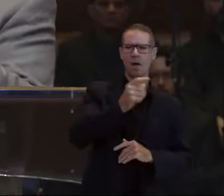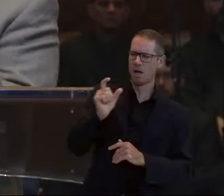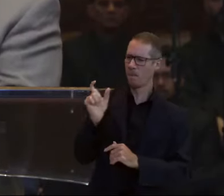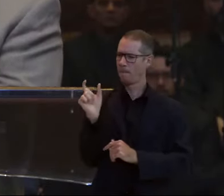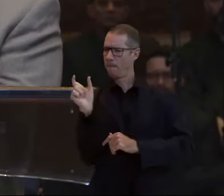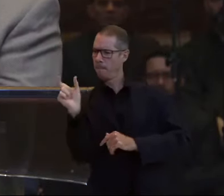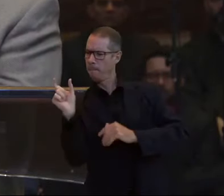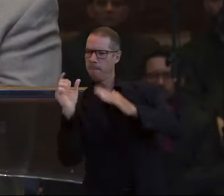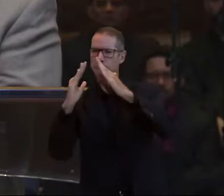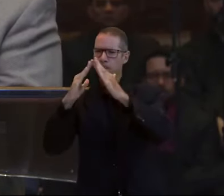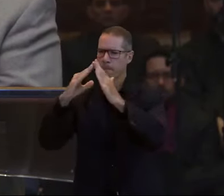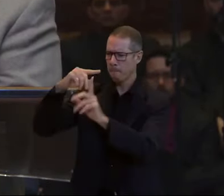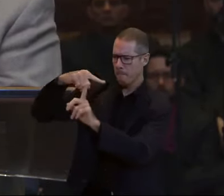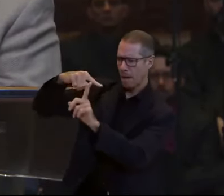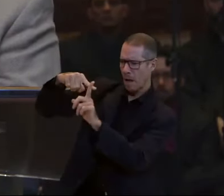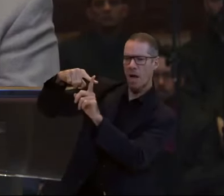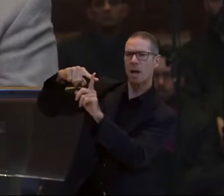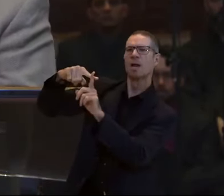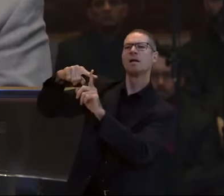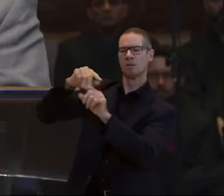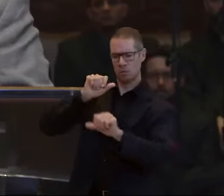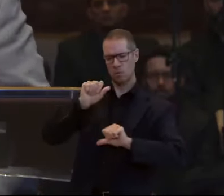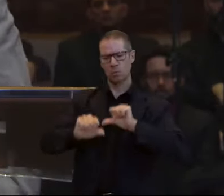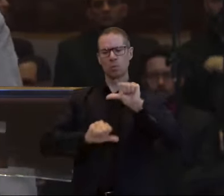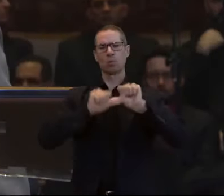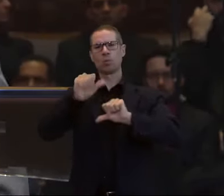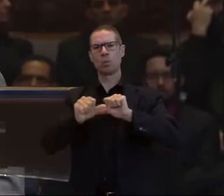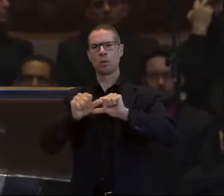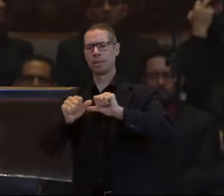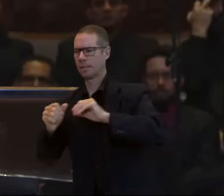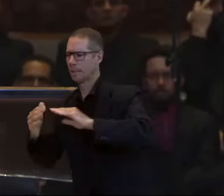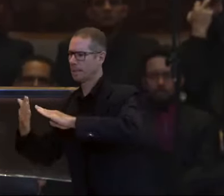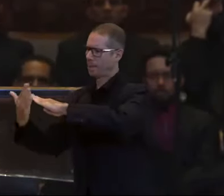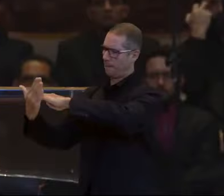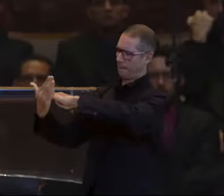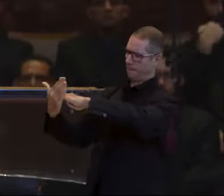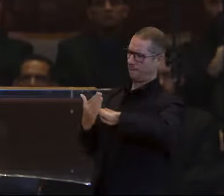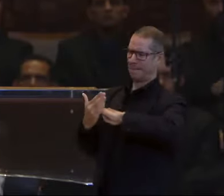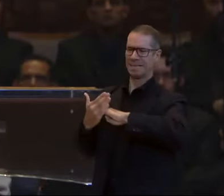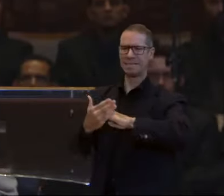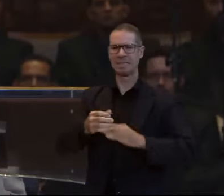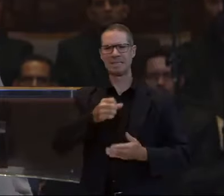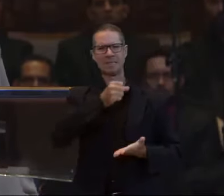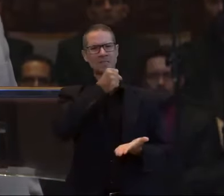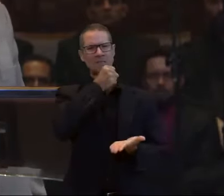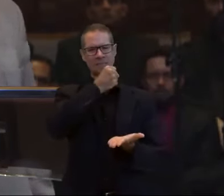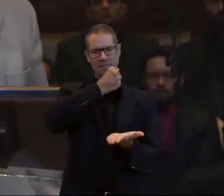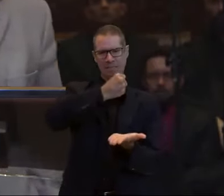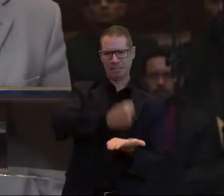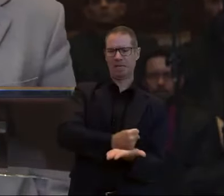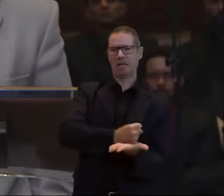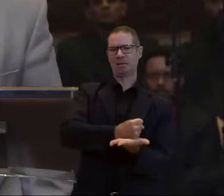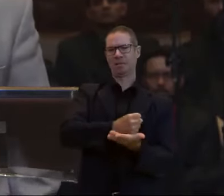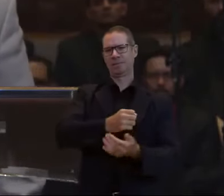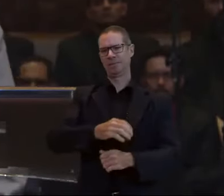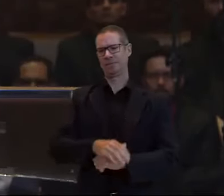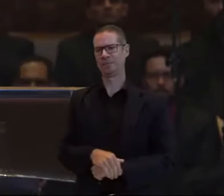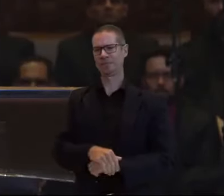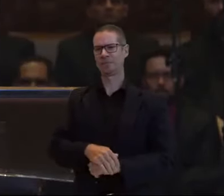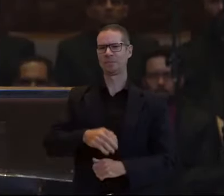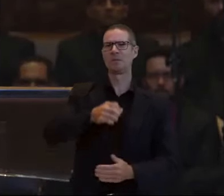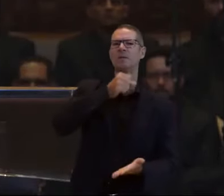palavra igreja, ele toma essa palavra emprestada do Antigo Testamento. E